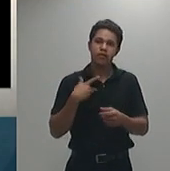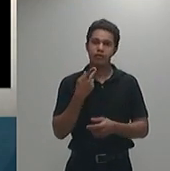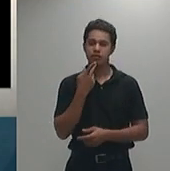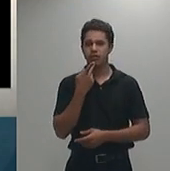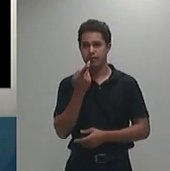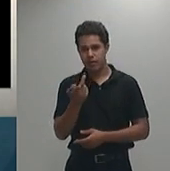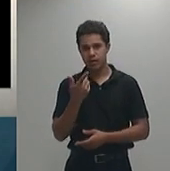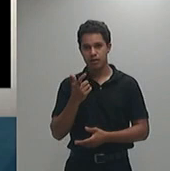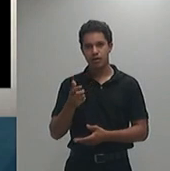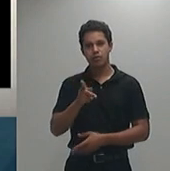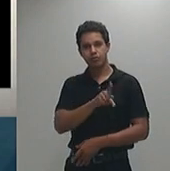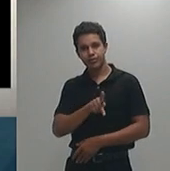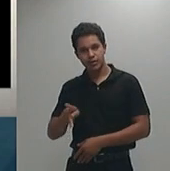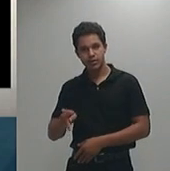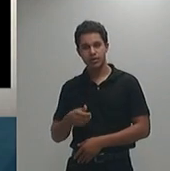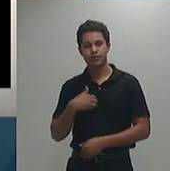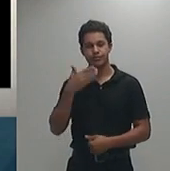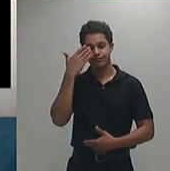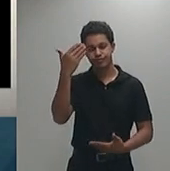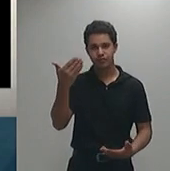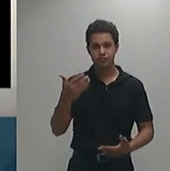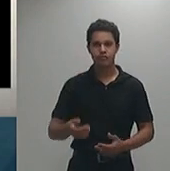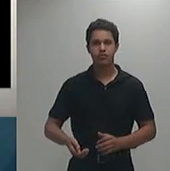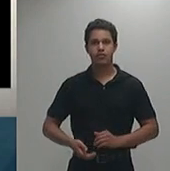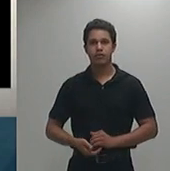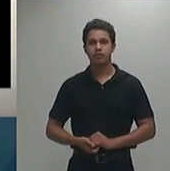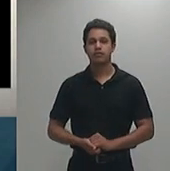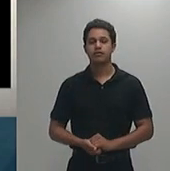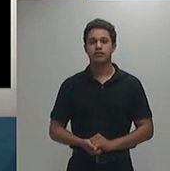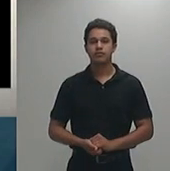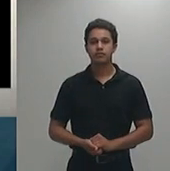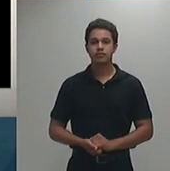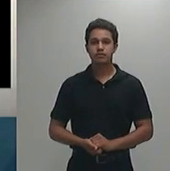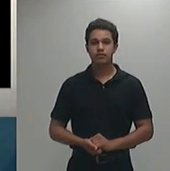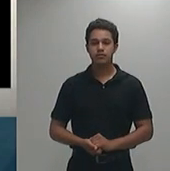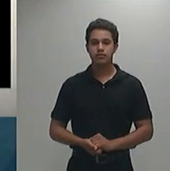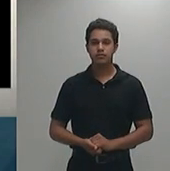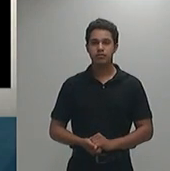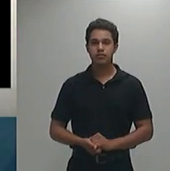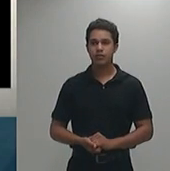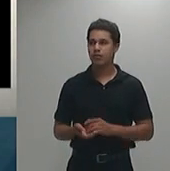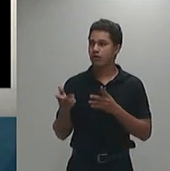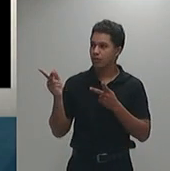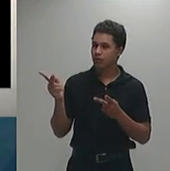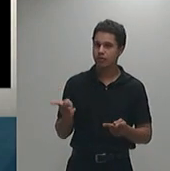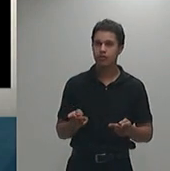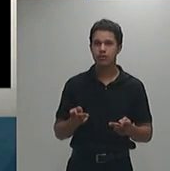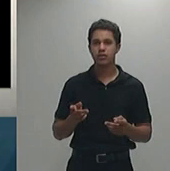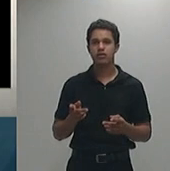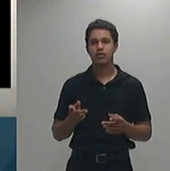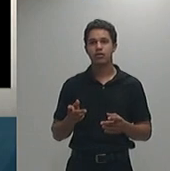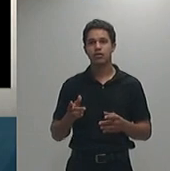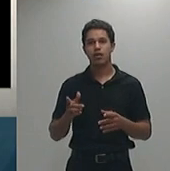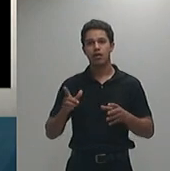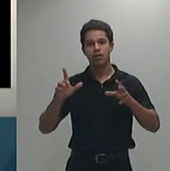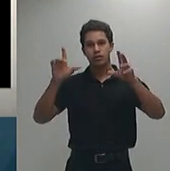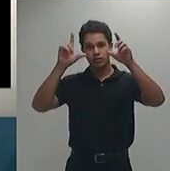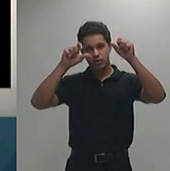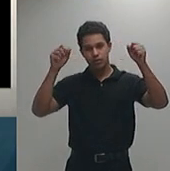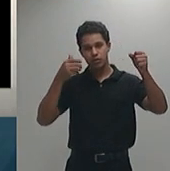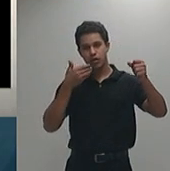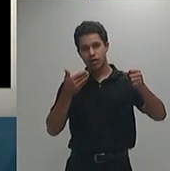durante muito obrigado Fire convida a Tribuna Doutor Sérgio Sender Gomes